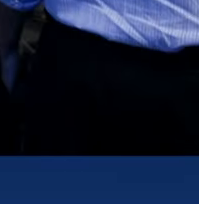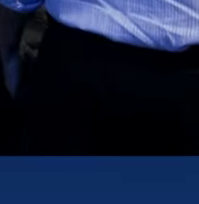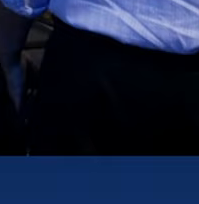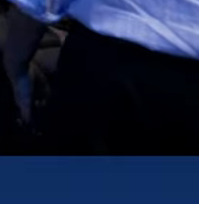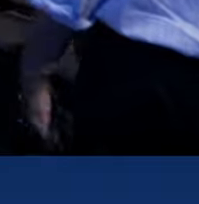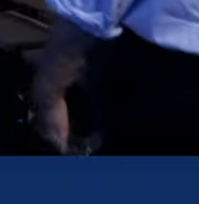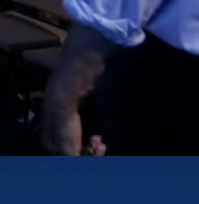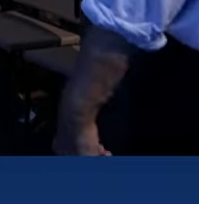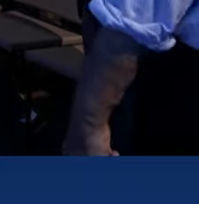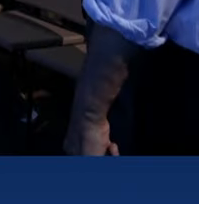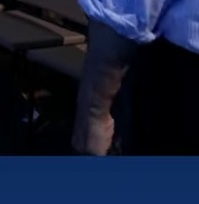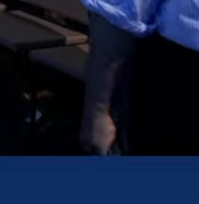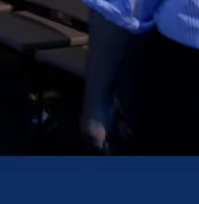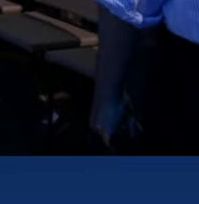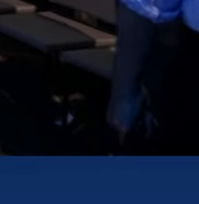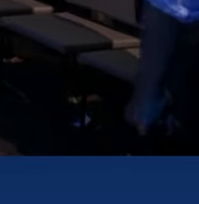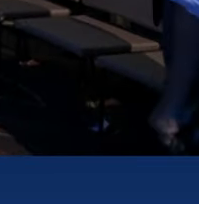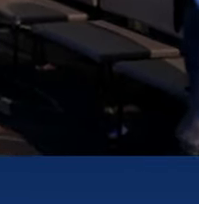hoje